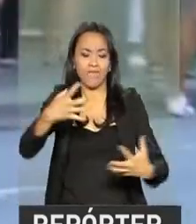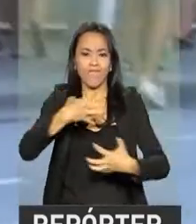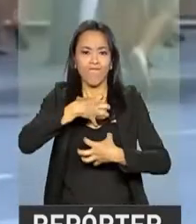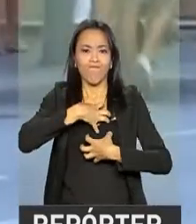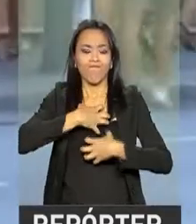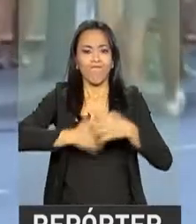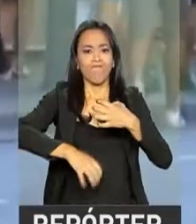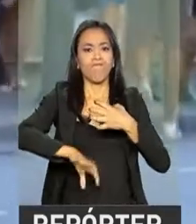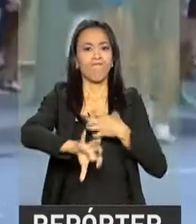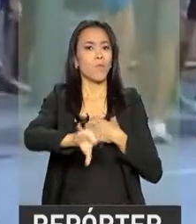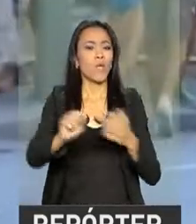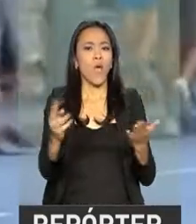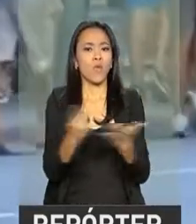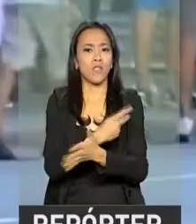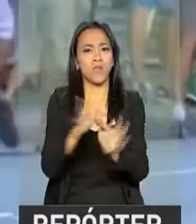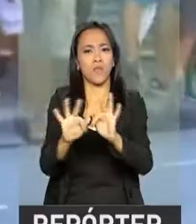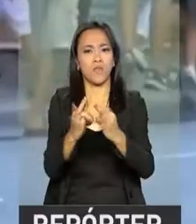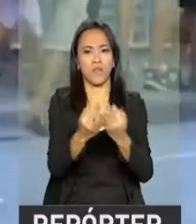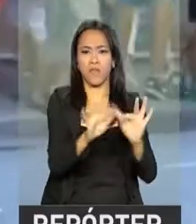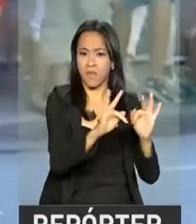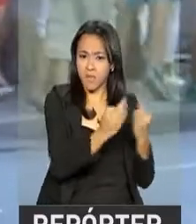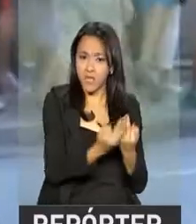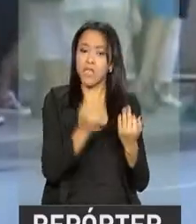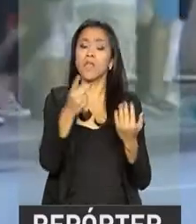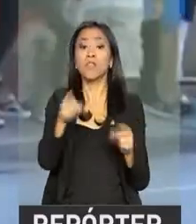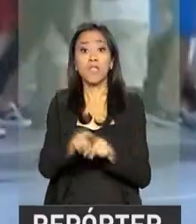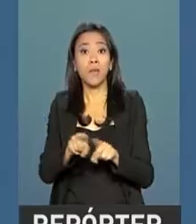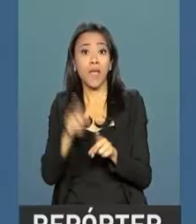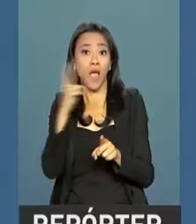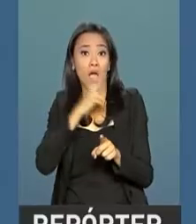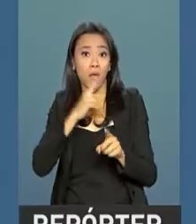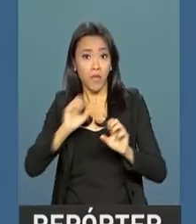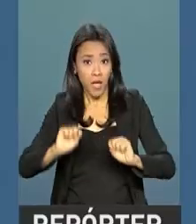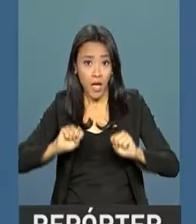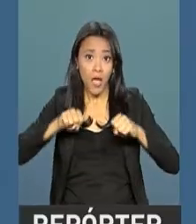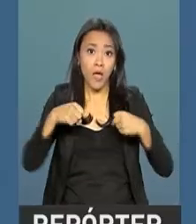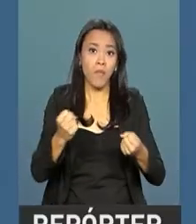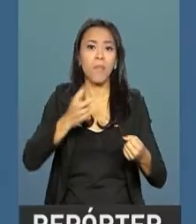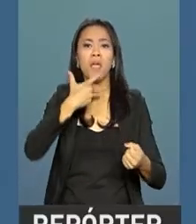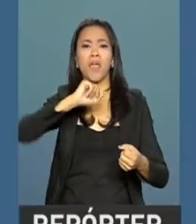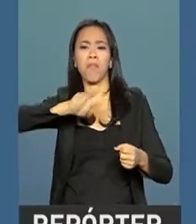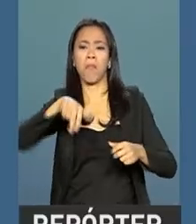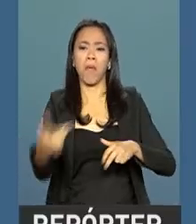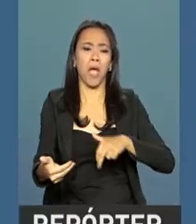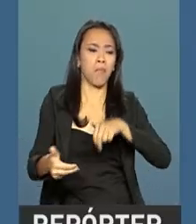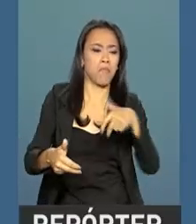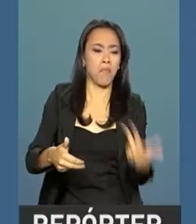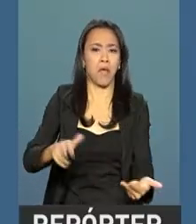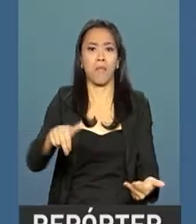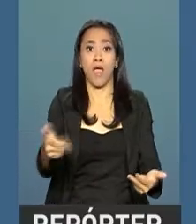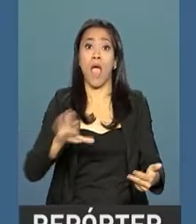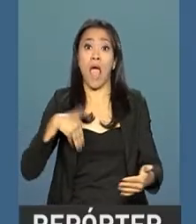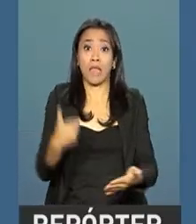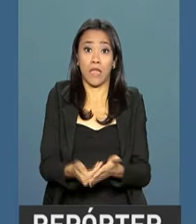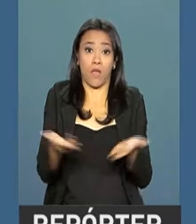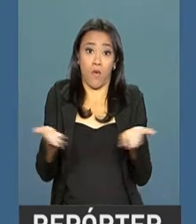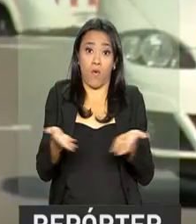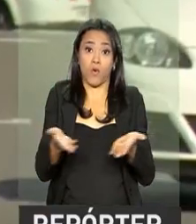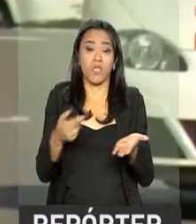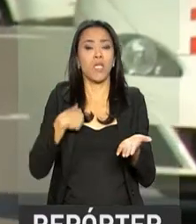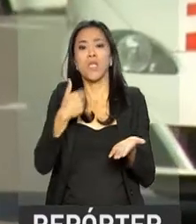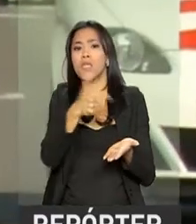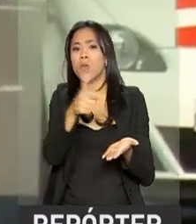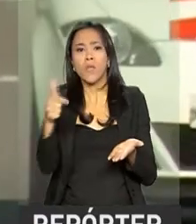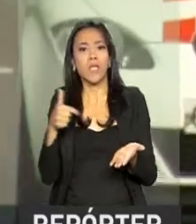famílias das vítimas além de desejar rápida recuperação aos feridos o itamaraty afirma que até o momento não há